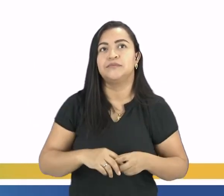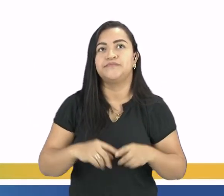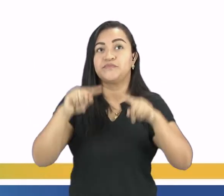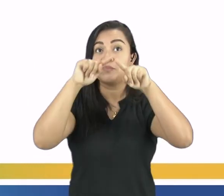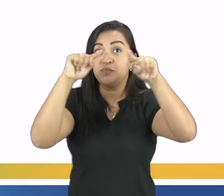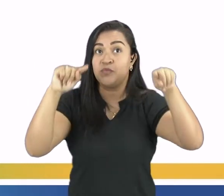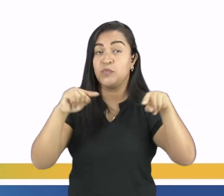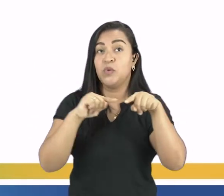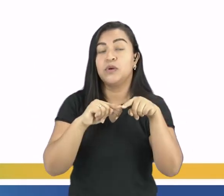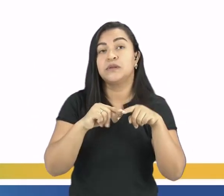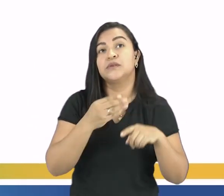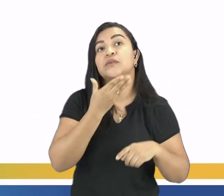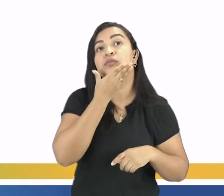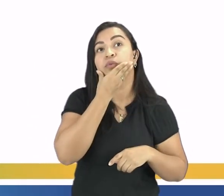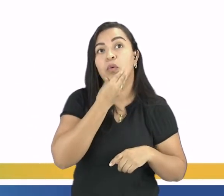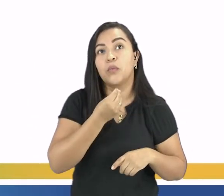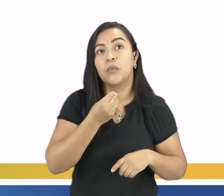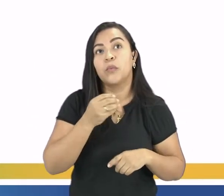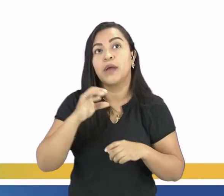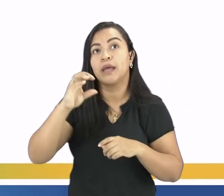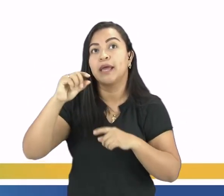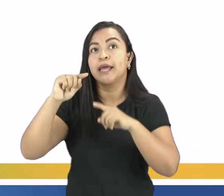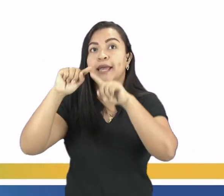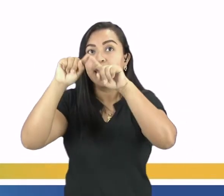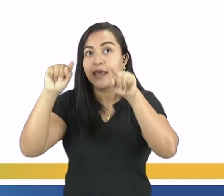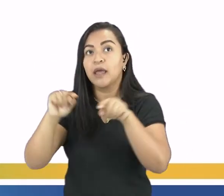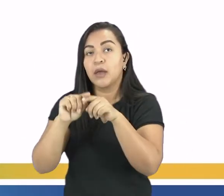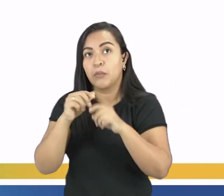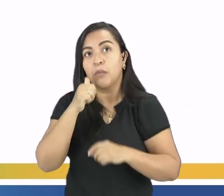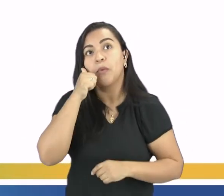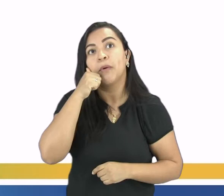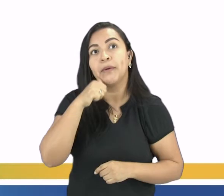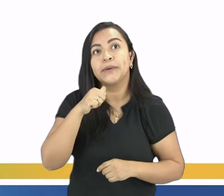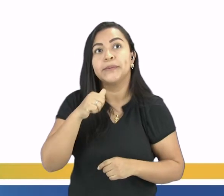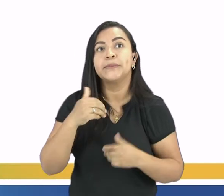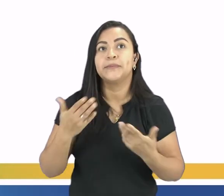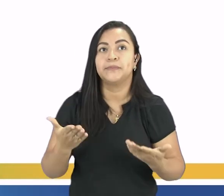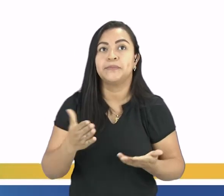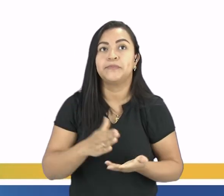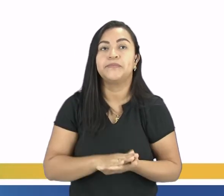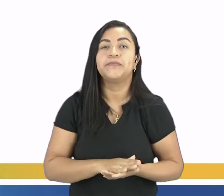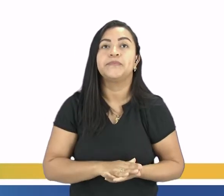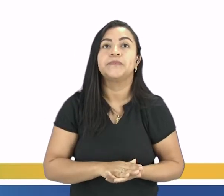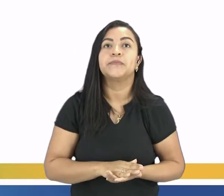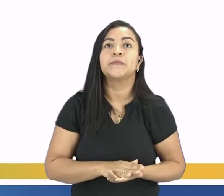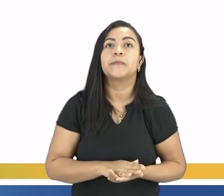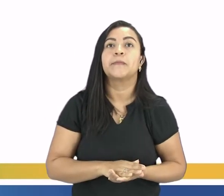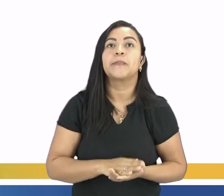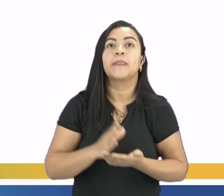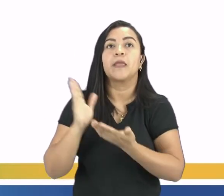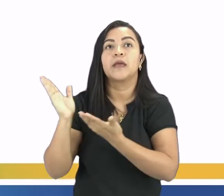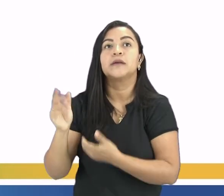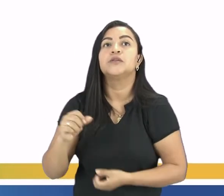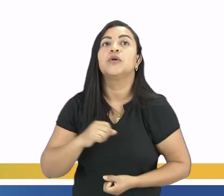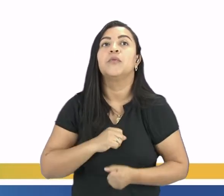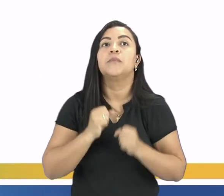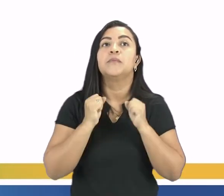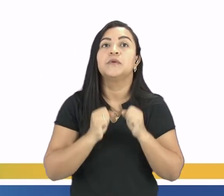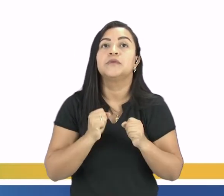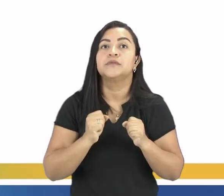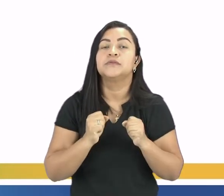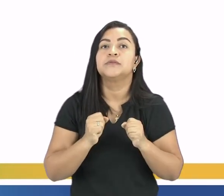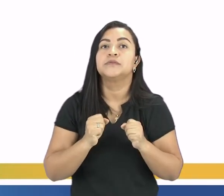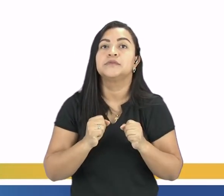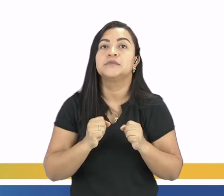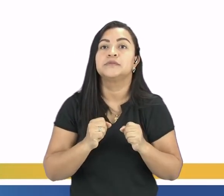o que tem cor, no caso desse quadro que vocês estão vendo na tela laranjinho, é o indivíduo afetado. Então eu posso ter uma questão tanto eu